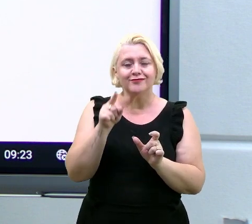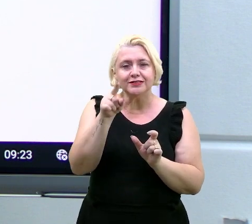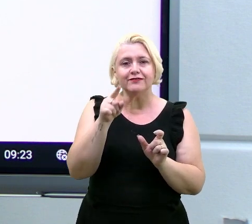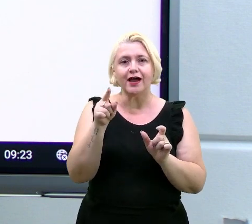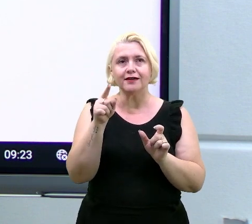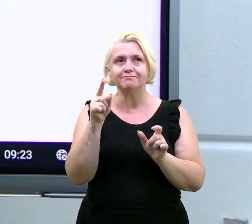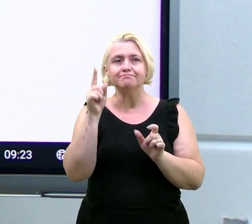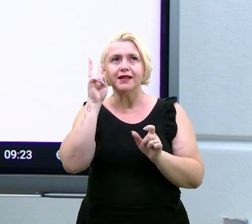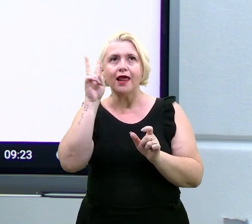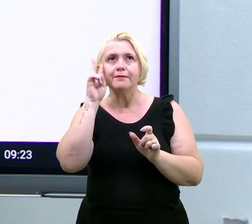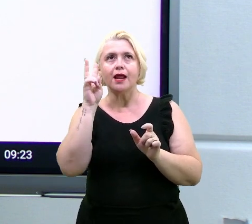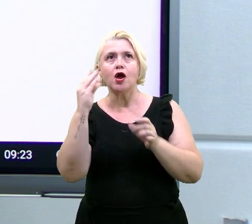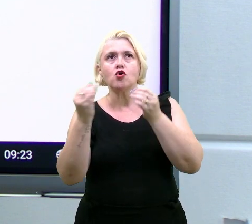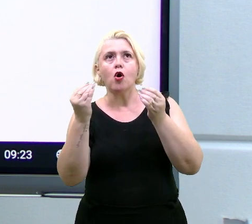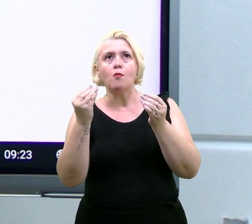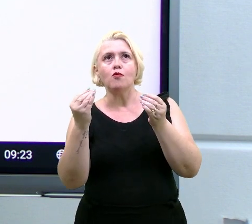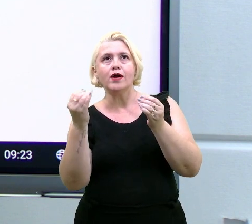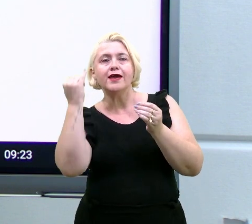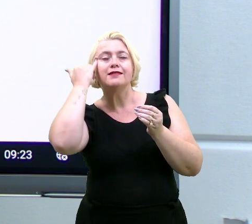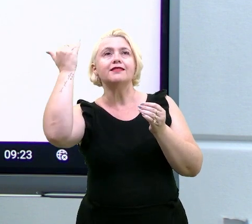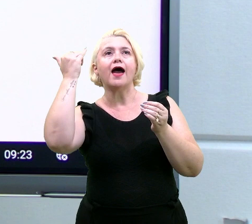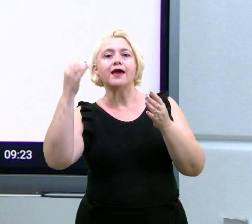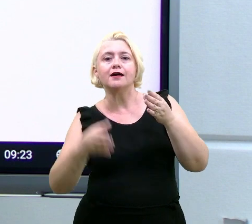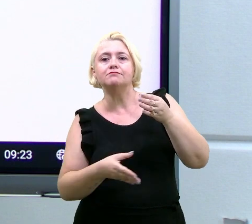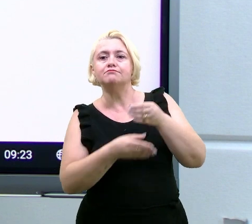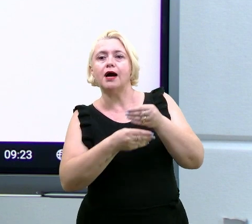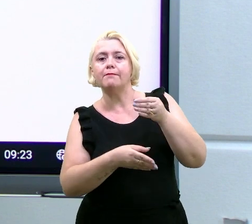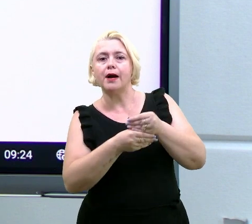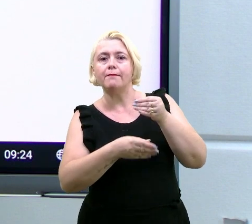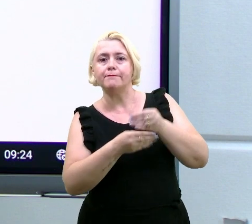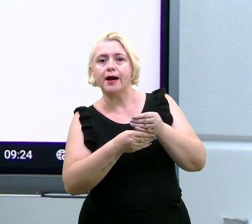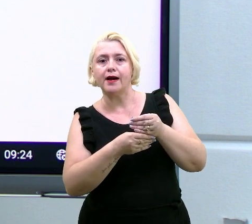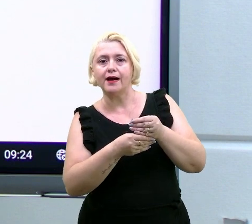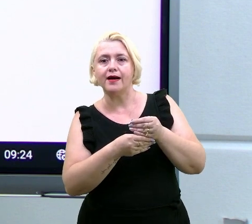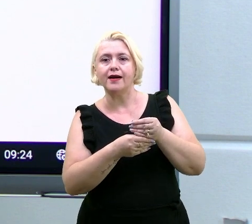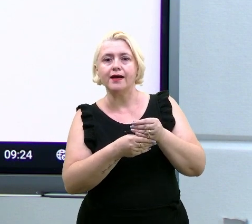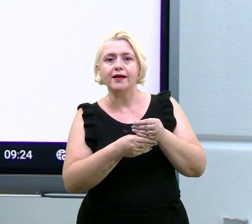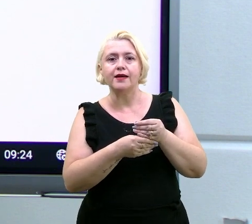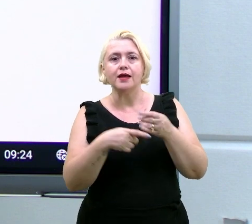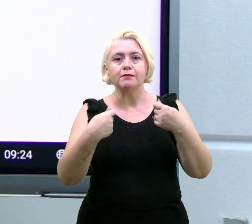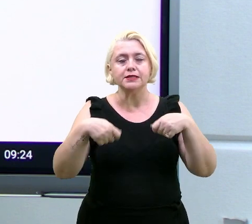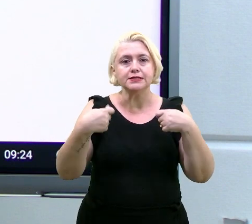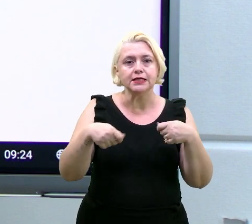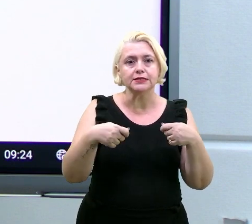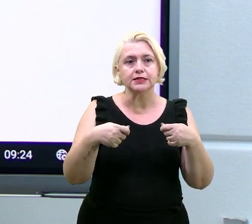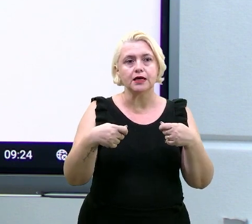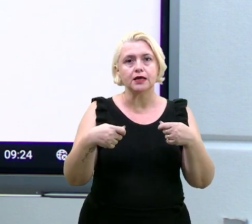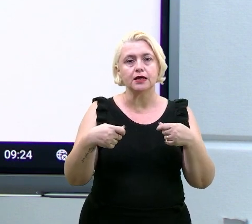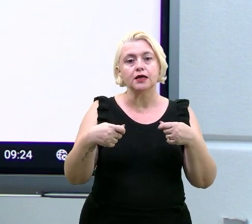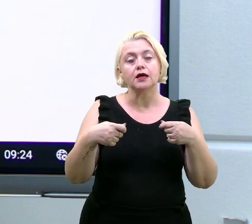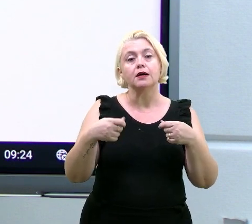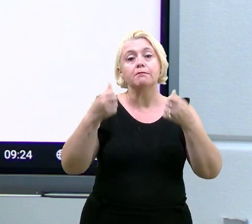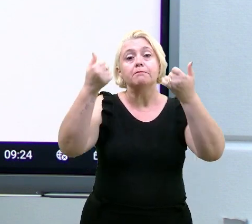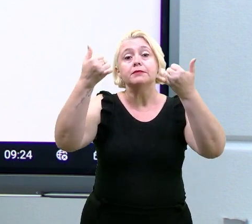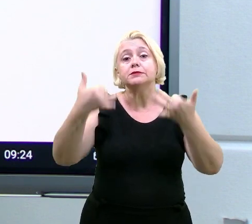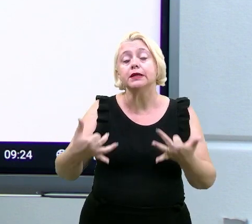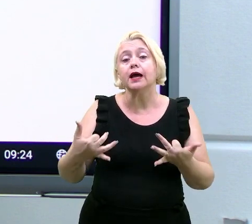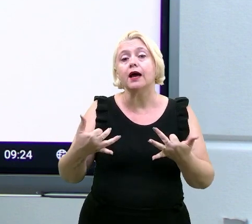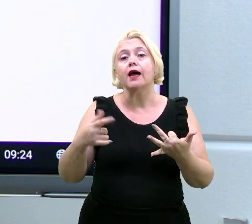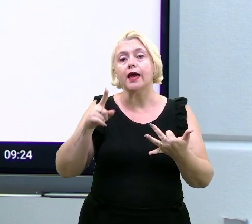procurar sim para dar ideia que você precisa é a ideia de adição é a ideia de contrário é a ideia de